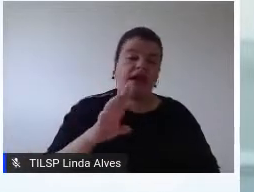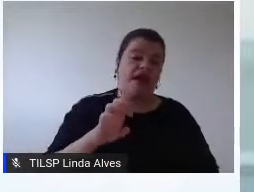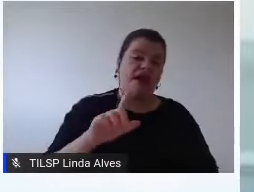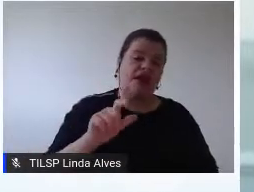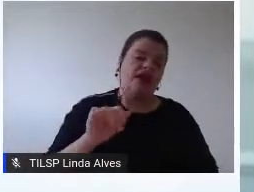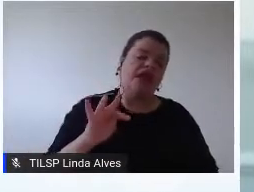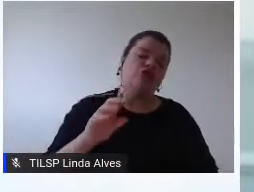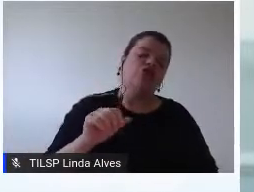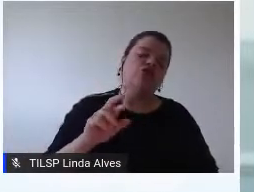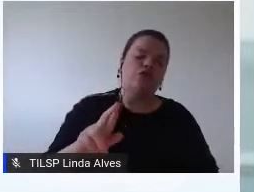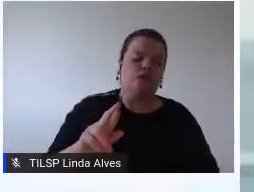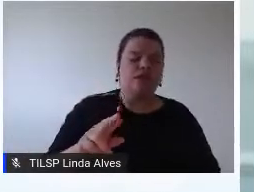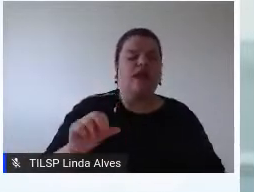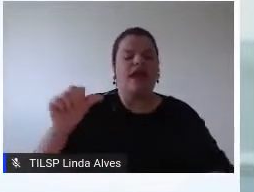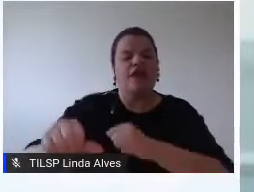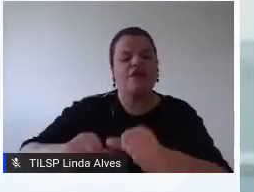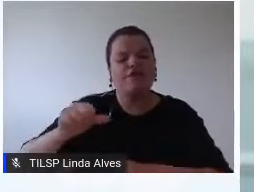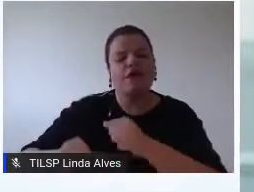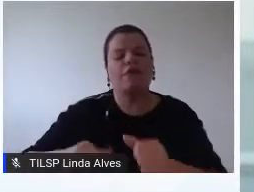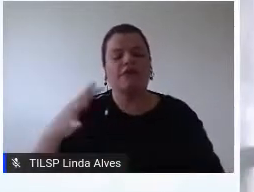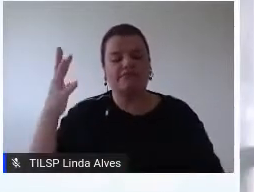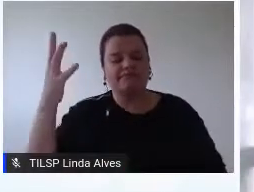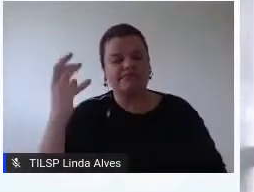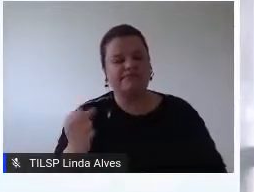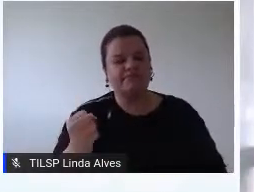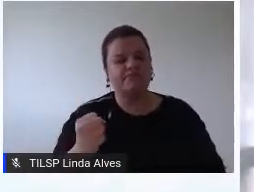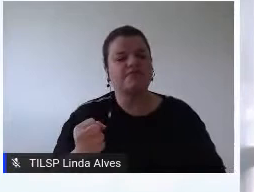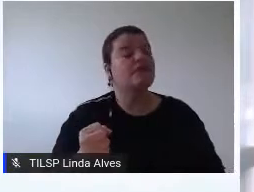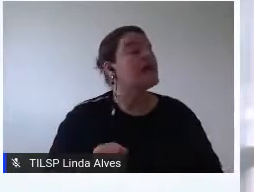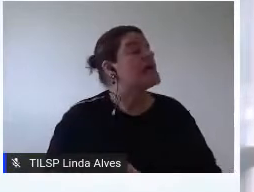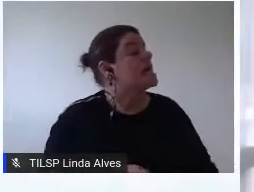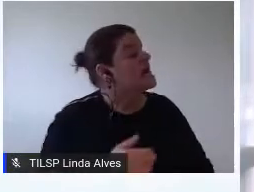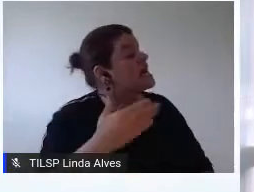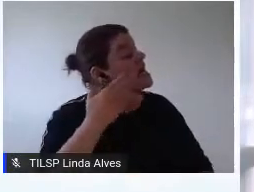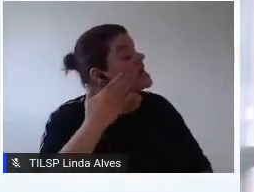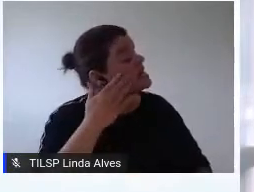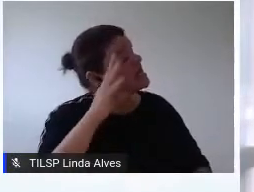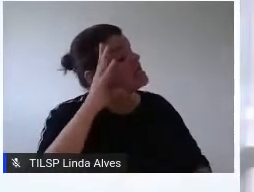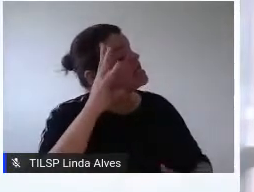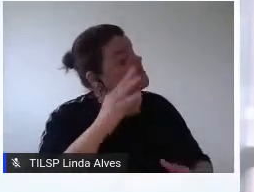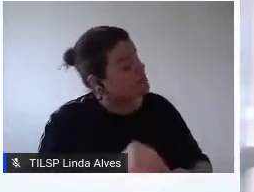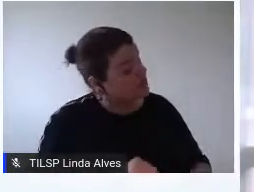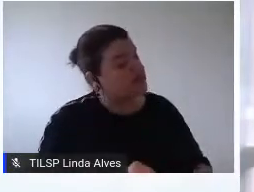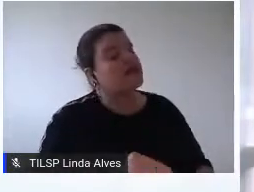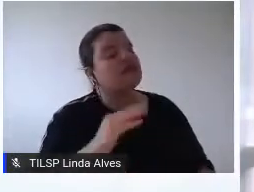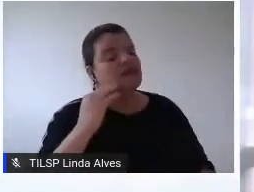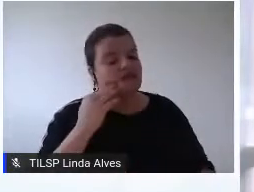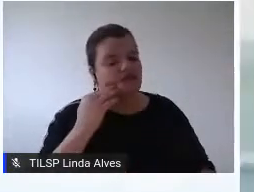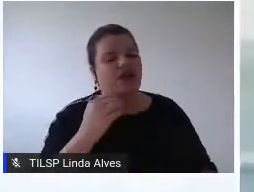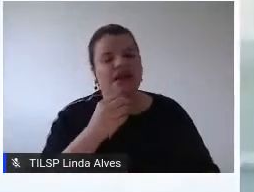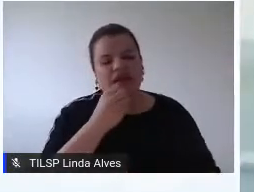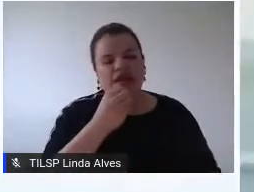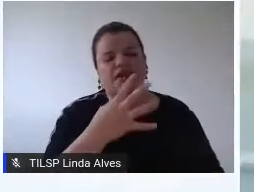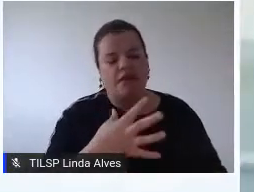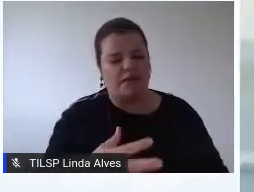foi escolhido pelo grupo do Maia, por isso, Ah, que legal. sendo. Eu tinha perguntar isso, como é que ele anda no grupo do Maia?